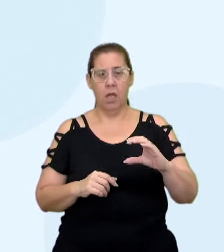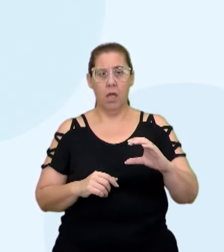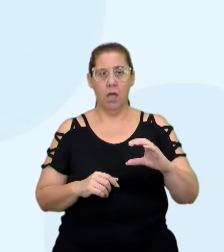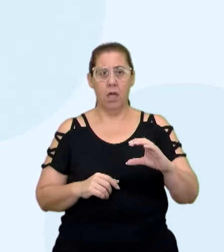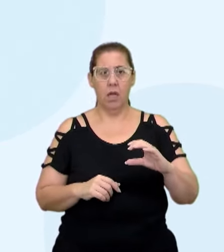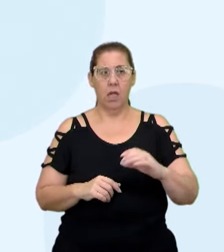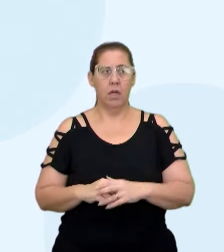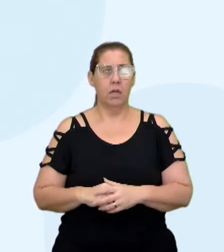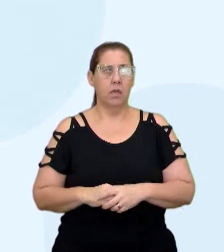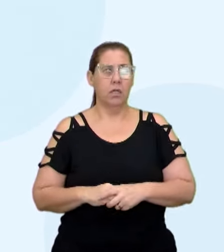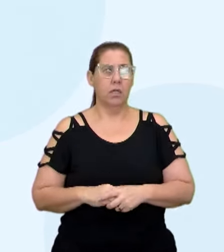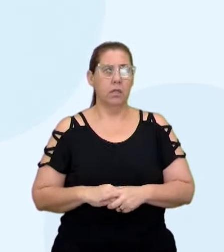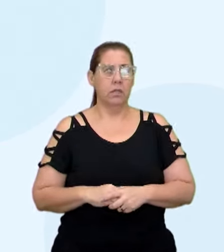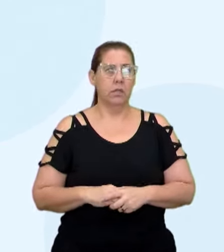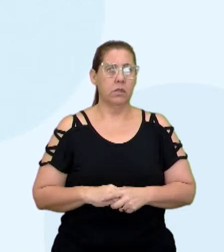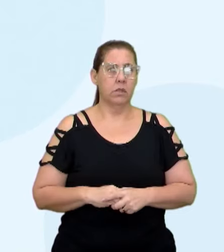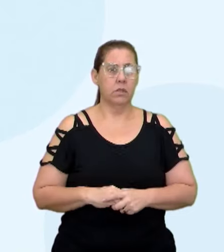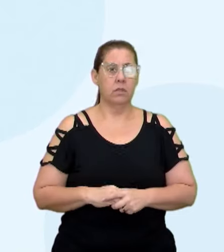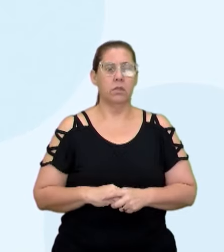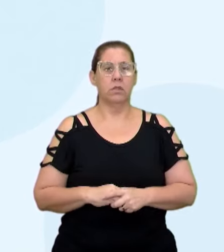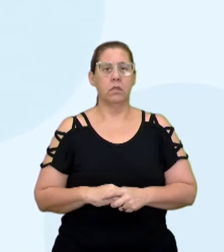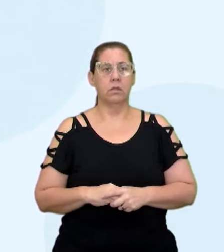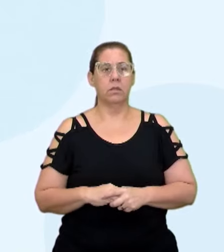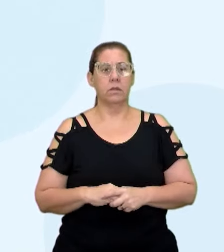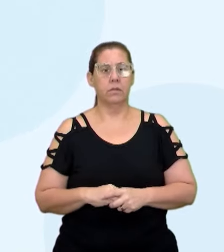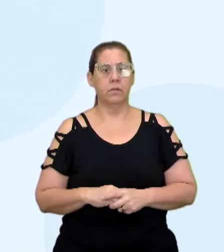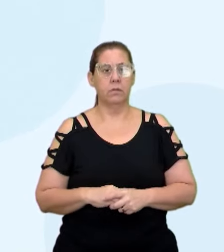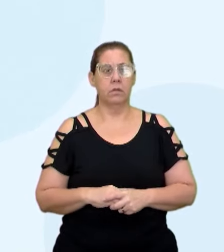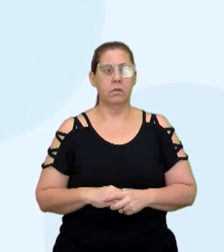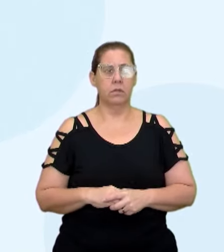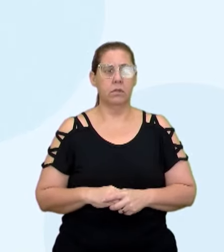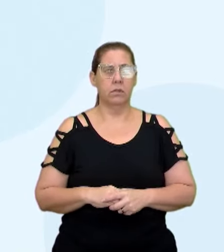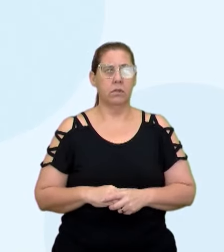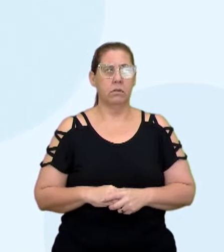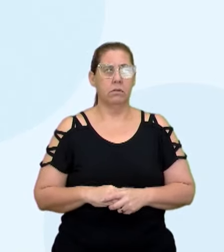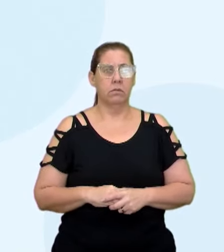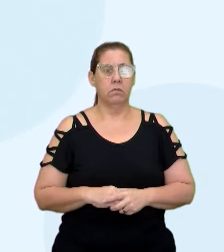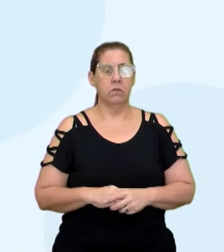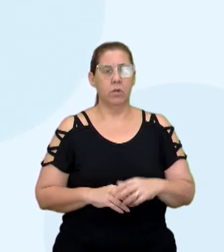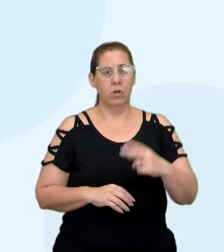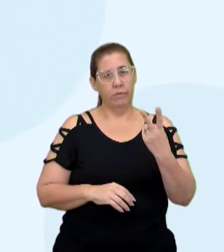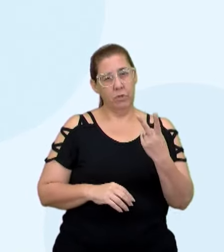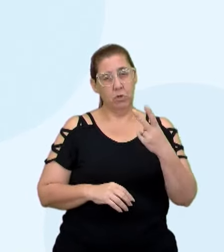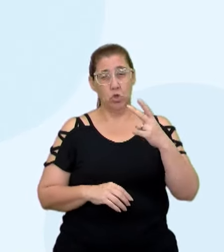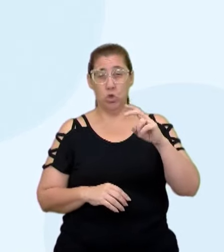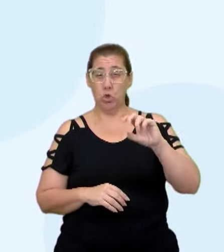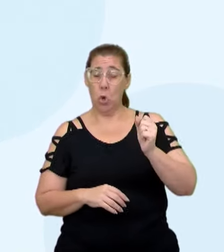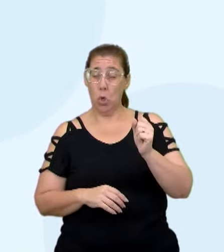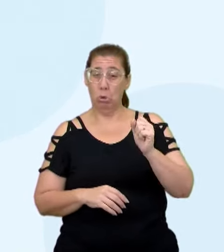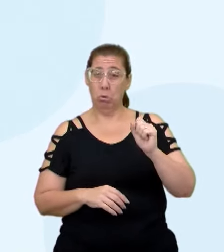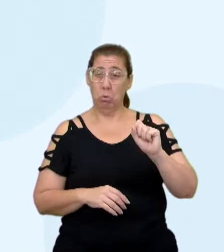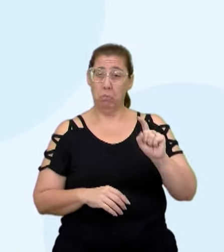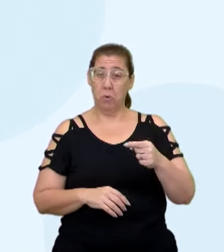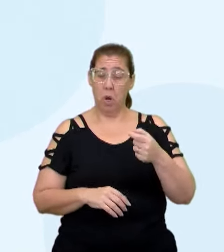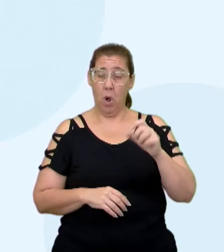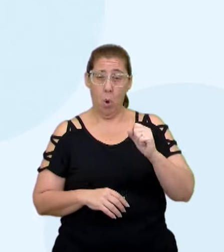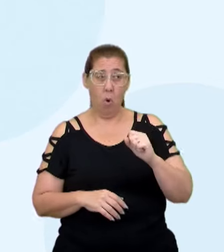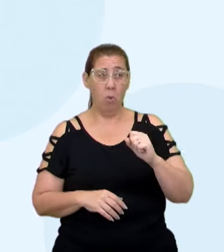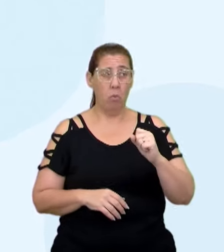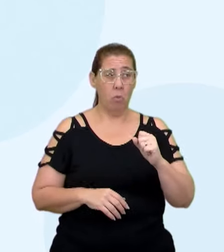O índice de massa corpórea, né? 28,8, está um pouquinho acima, ela está com um